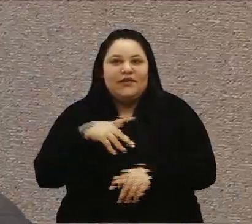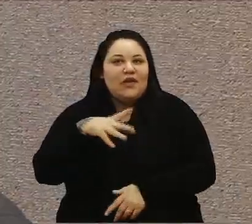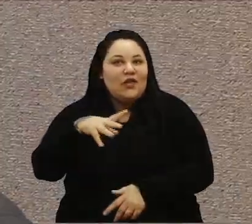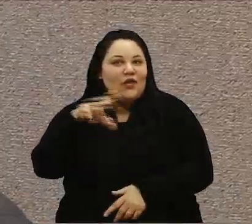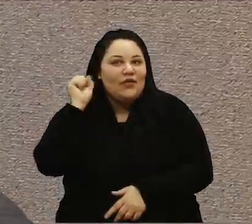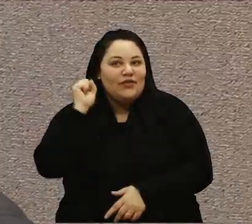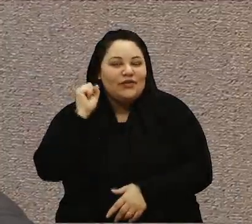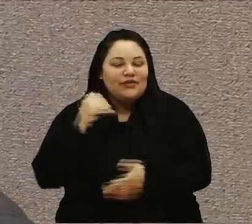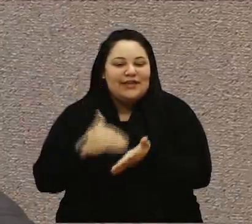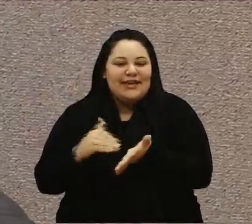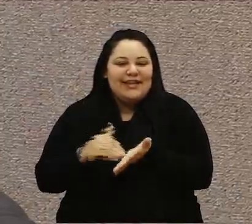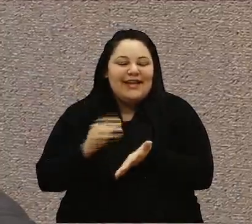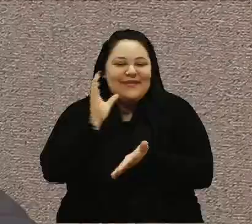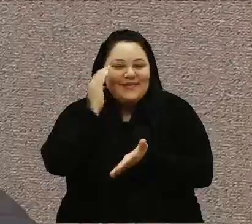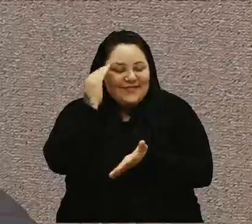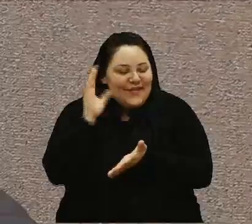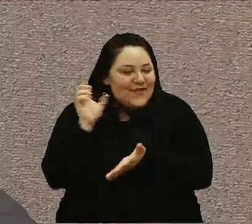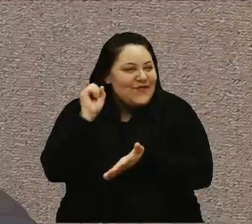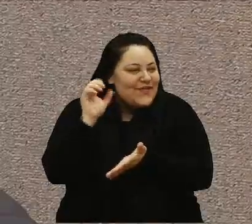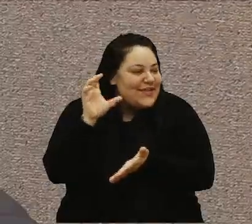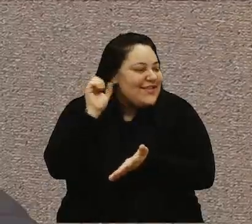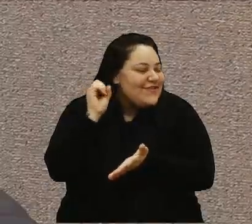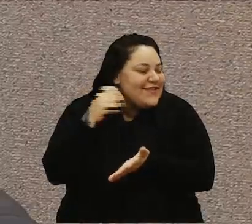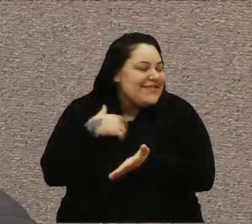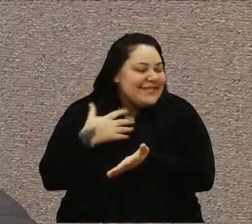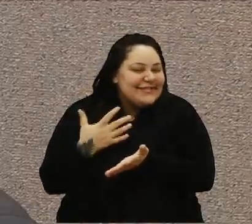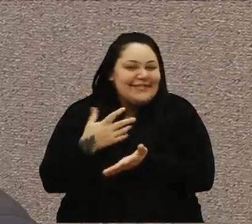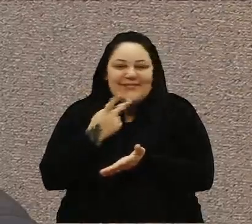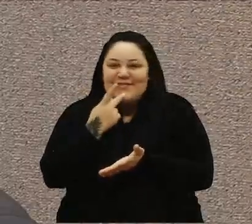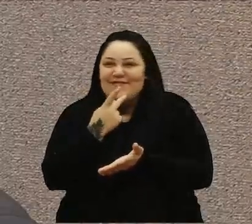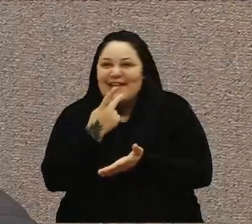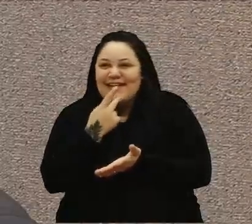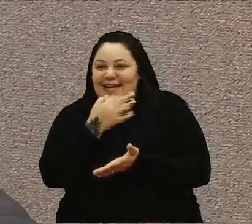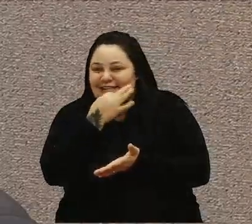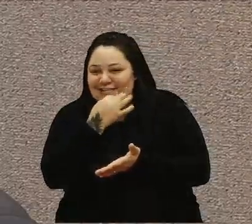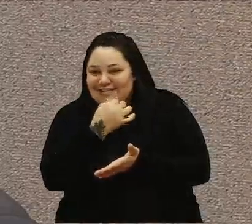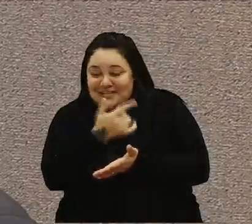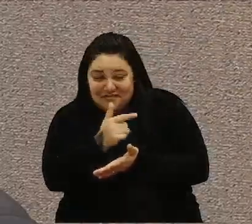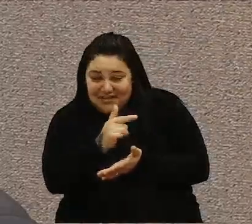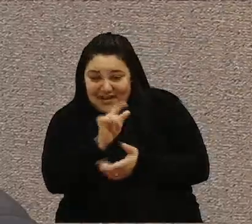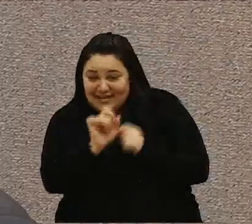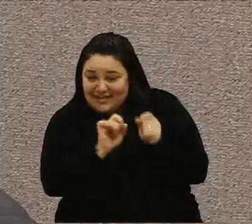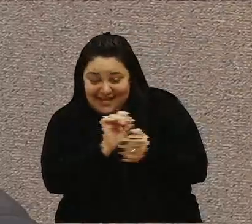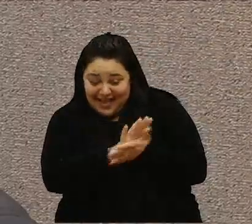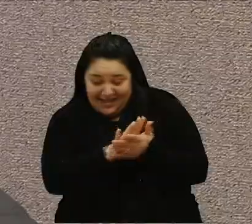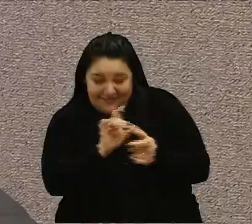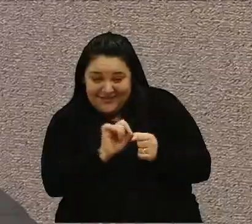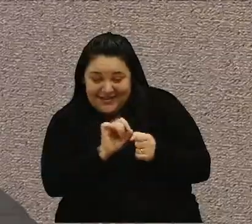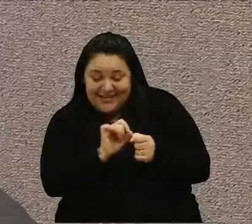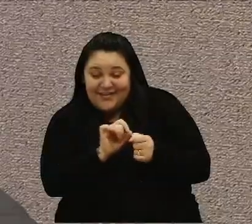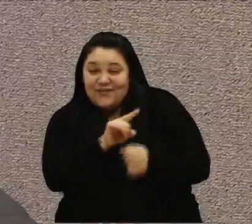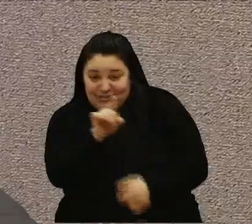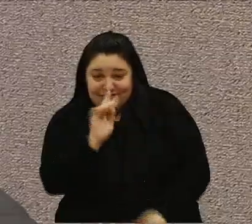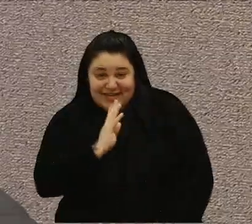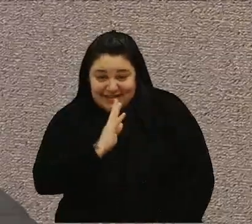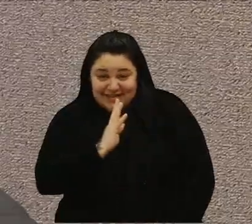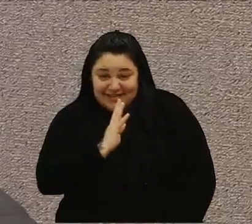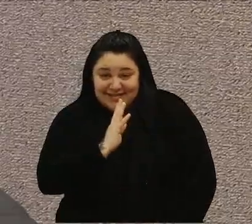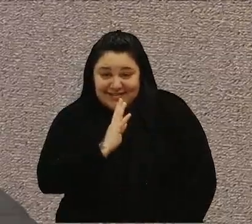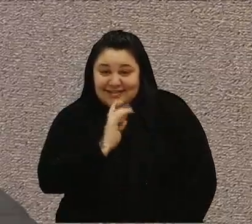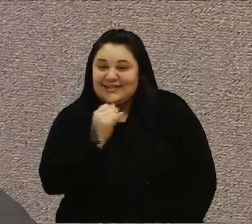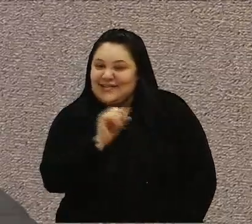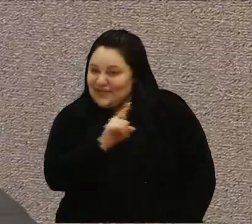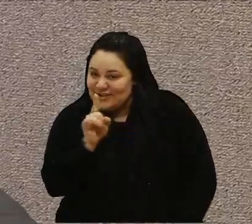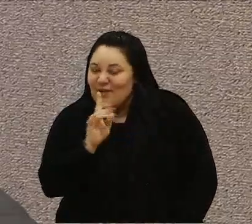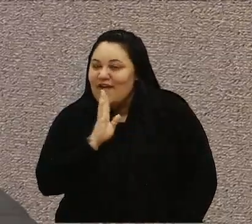secretário Felipe falando aqui no meu ouvido. E depois dizem que Caxias não tem o que fazer. Vocês conhecem? Quem não conhece, por favor, dá uma passadinha